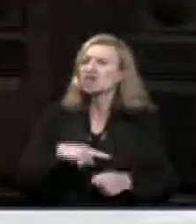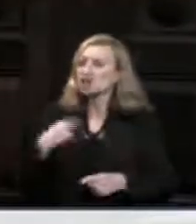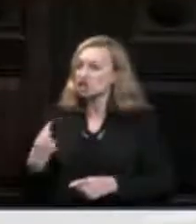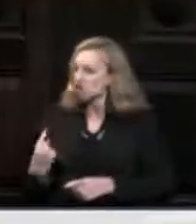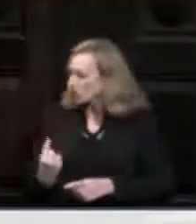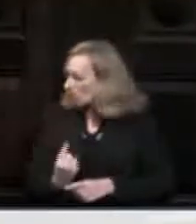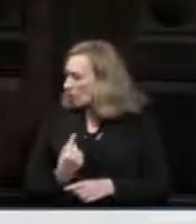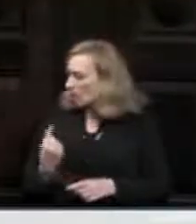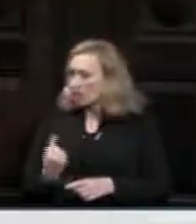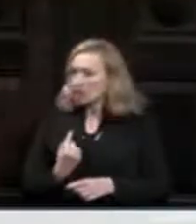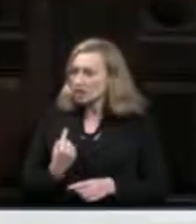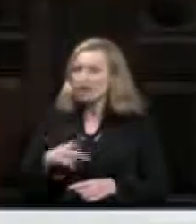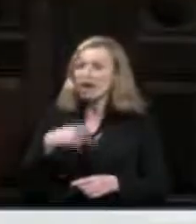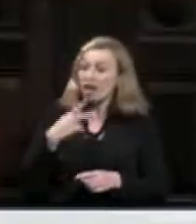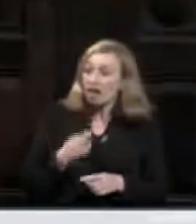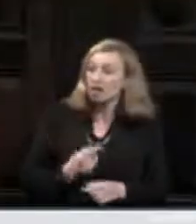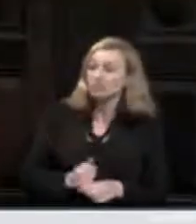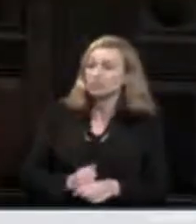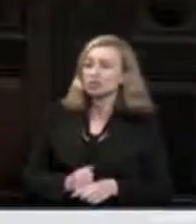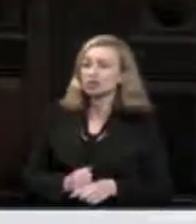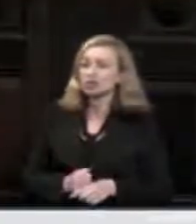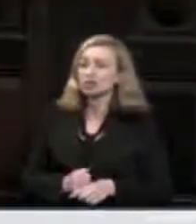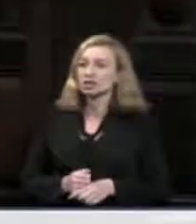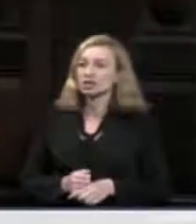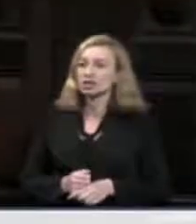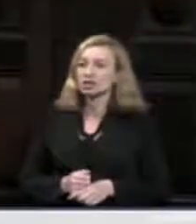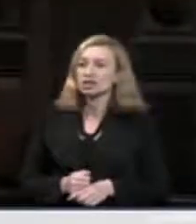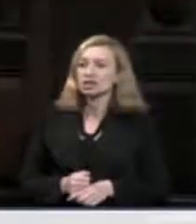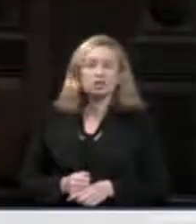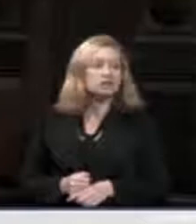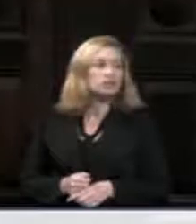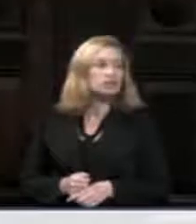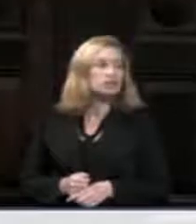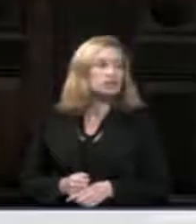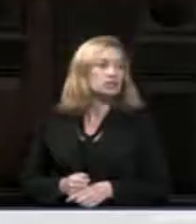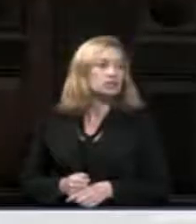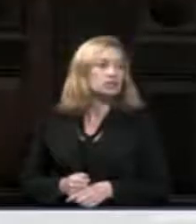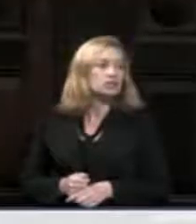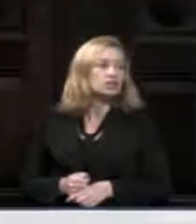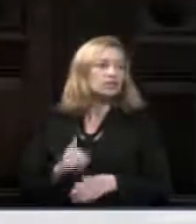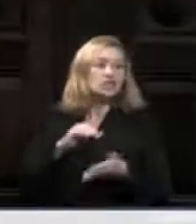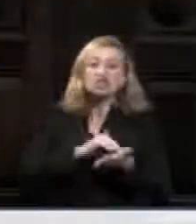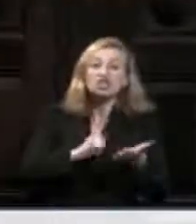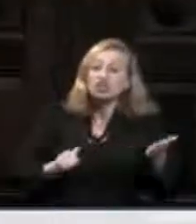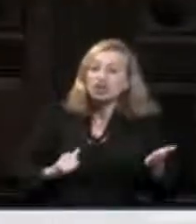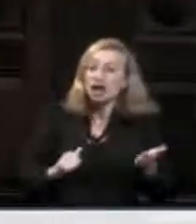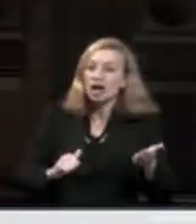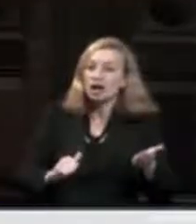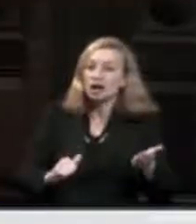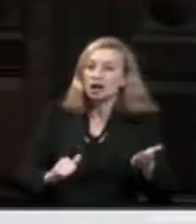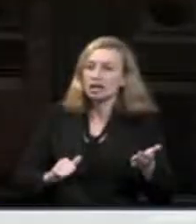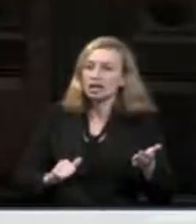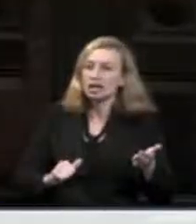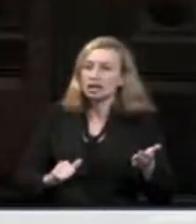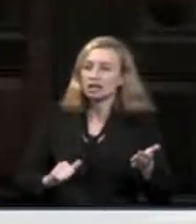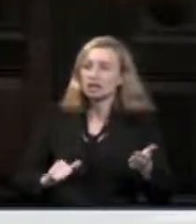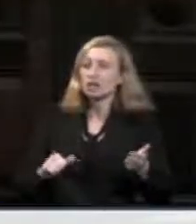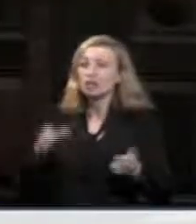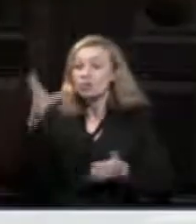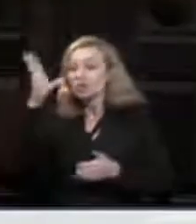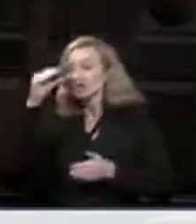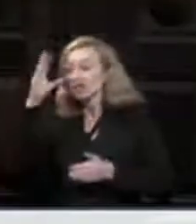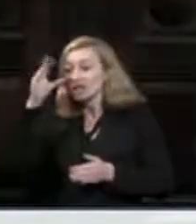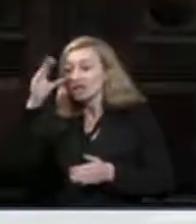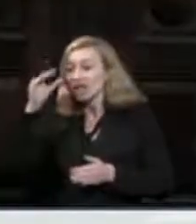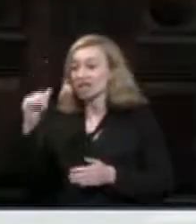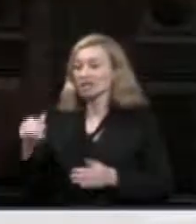nós denunciamos, que nós sensibilizamos aos deputados para que retirassem de pauta, dados os interesses que elas